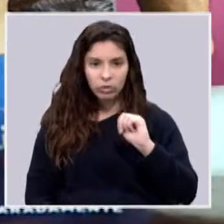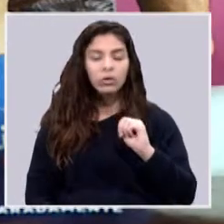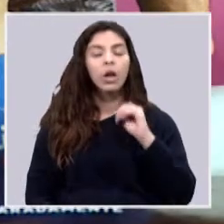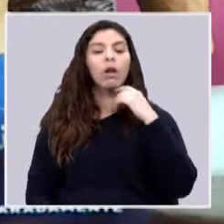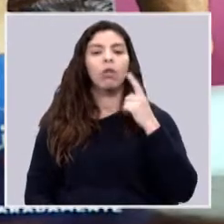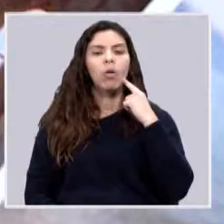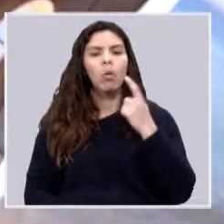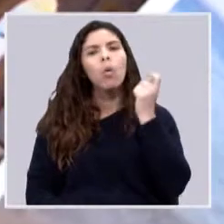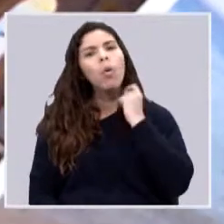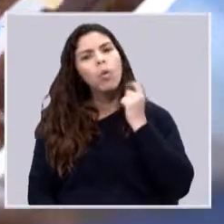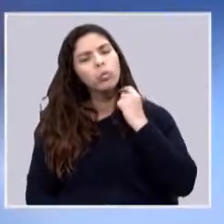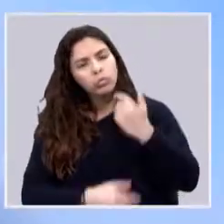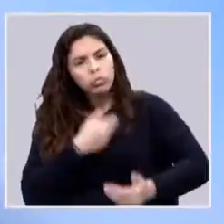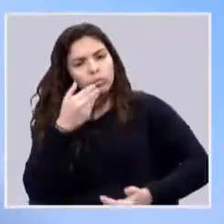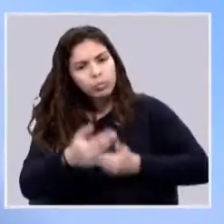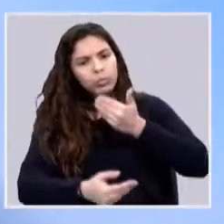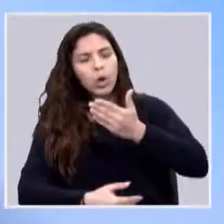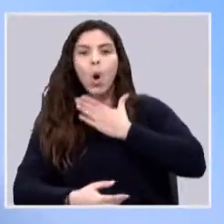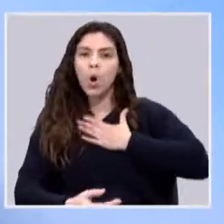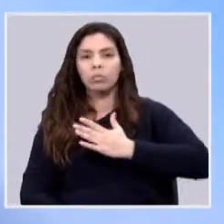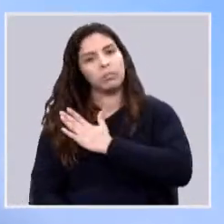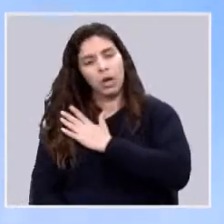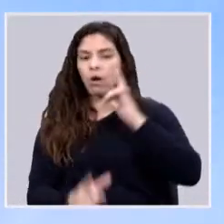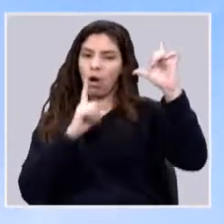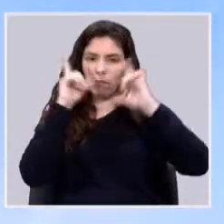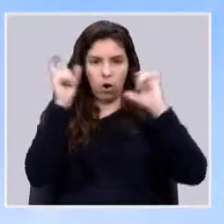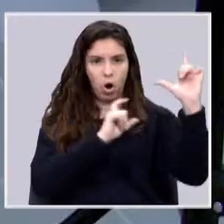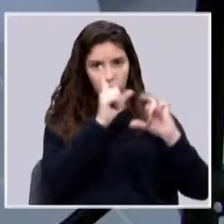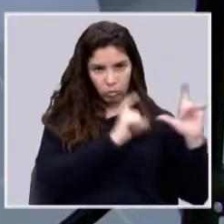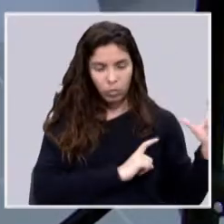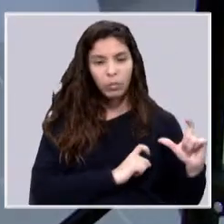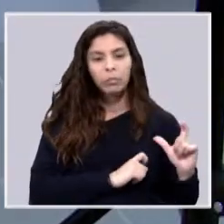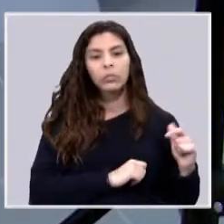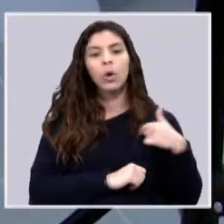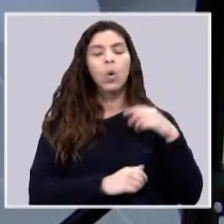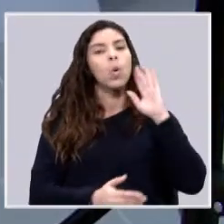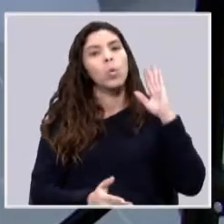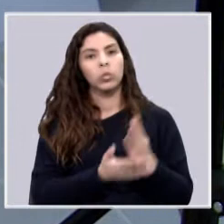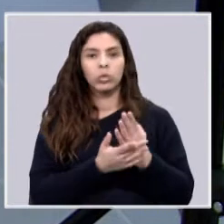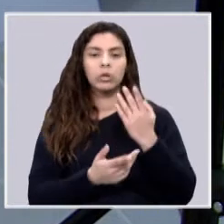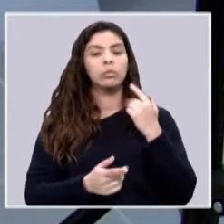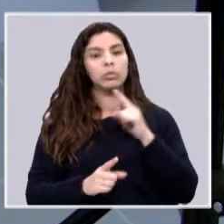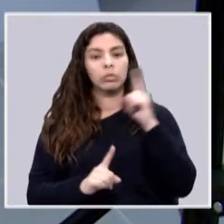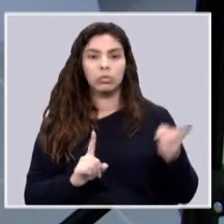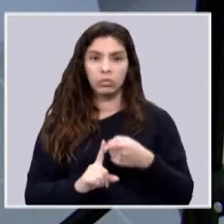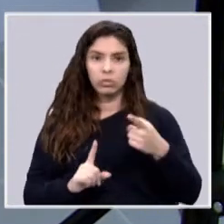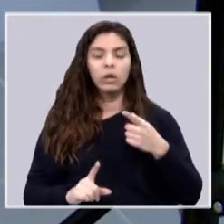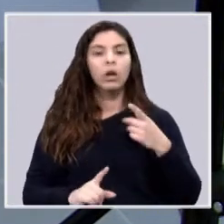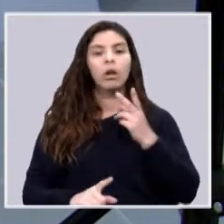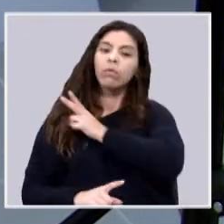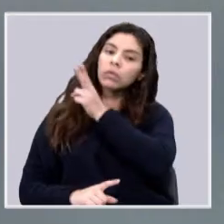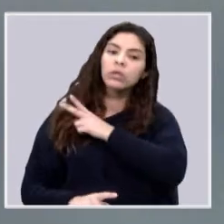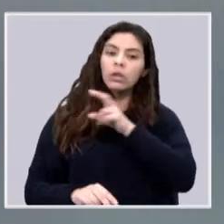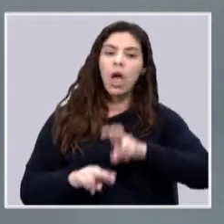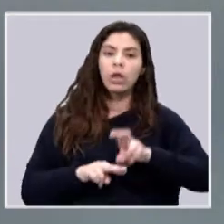ao longo do curso eu fui percebendo que aquilo que eu gostava mesmo era de fotografia. E no último ano tive uma cadeira opcional de